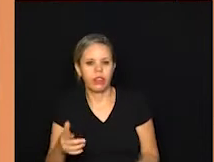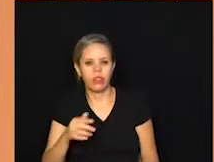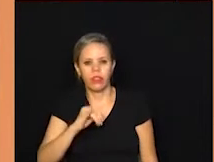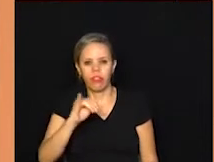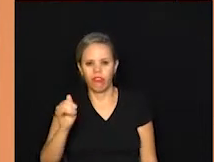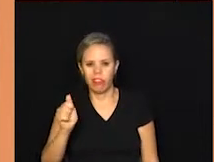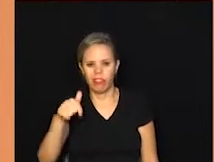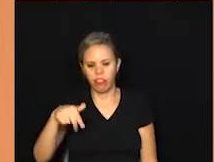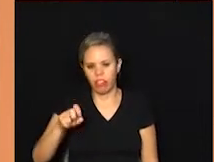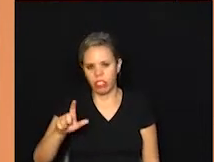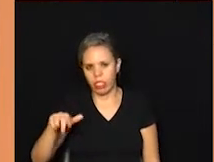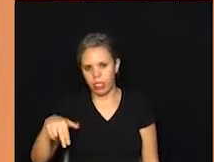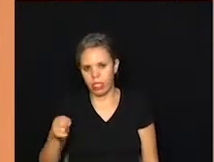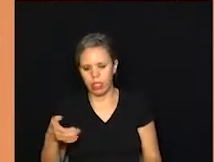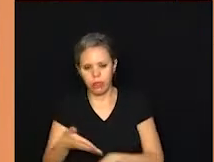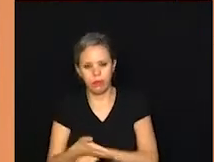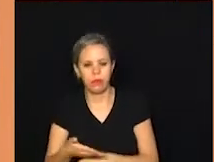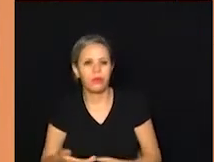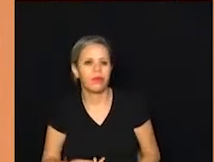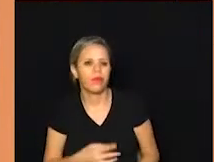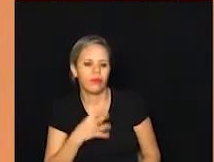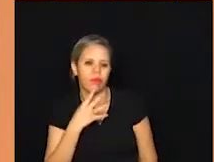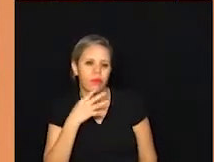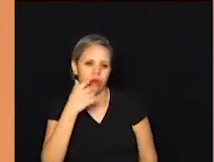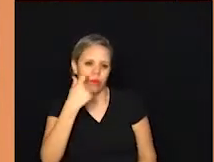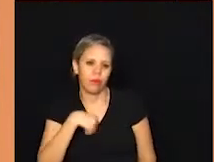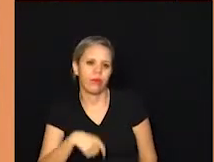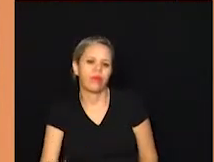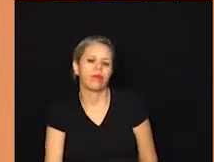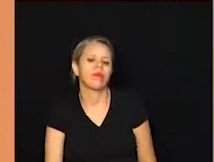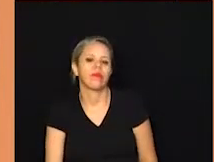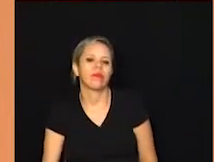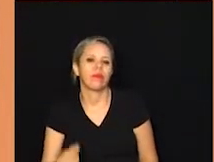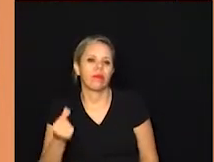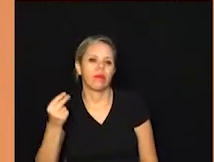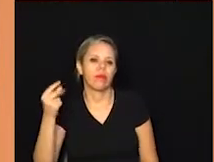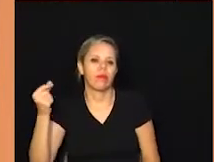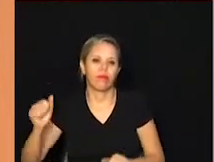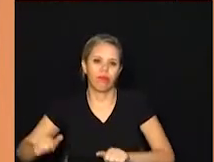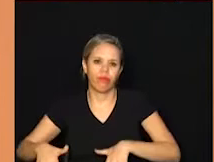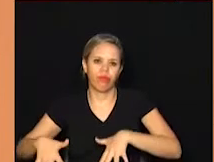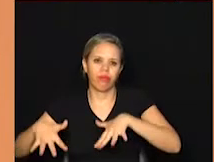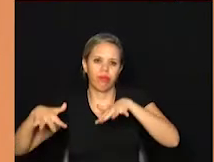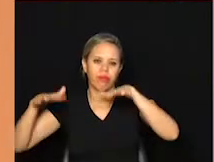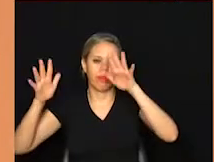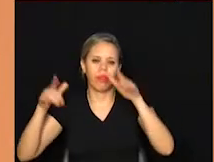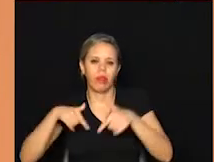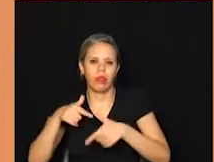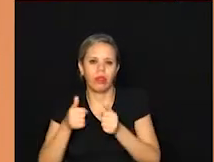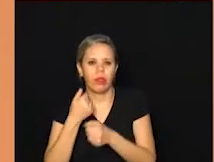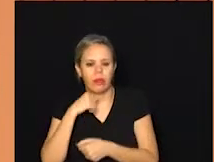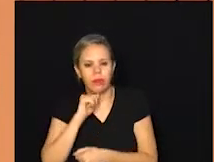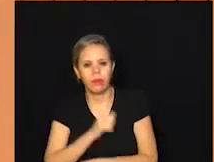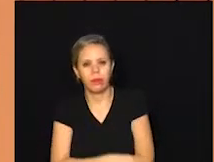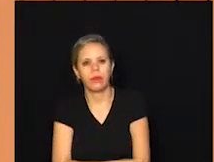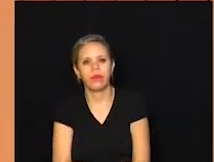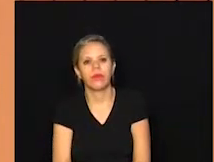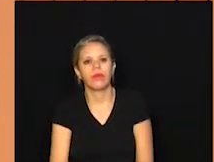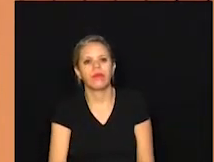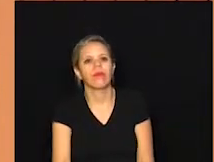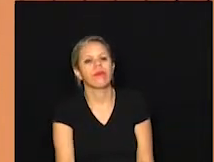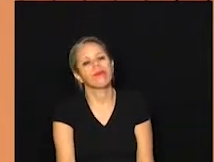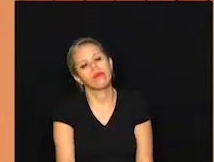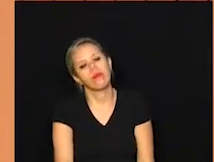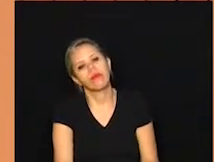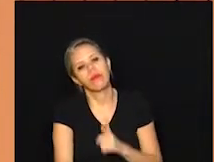da Jaqueline também, que entrou aqui, que me conhece desde de pequenininha, né? Ela trabalhou com a minha mãe, então a gente